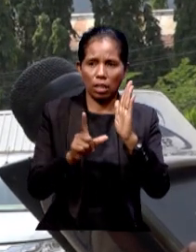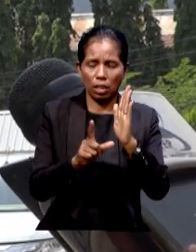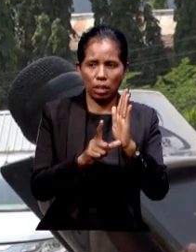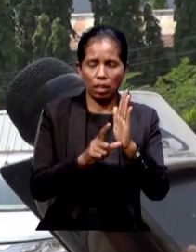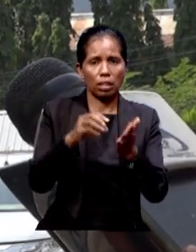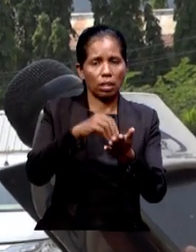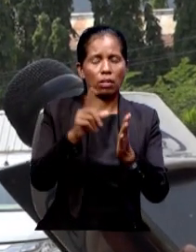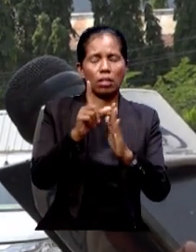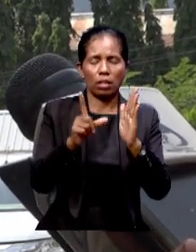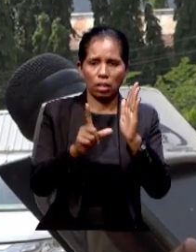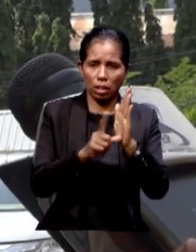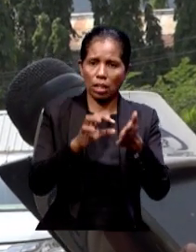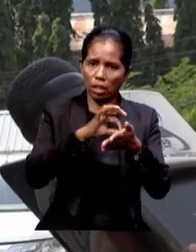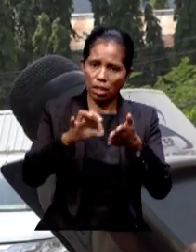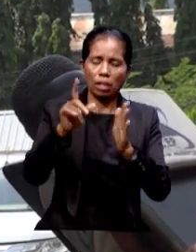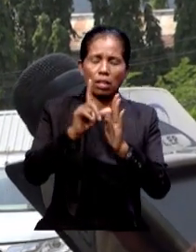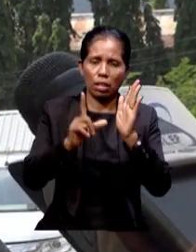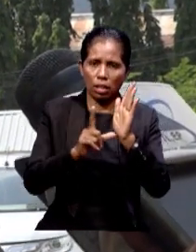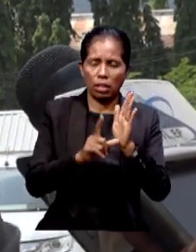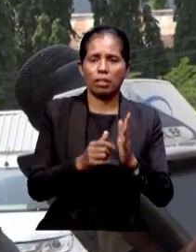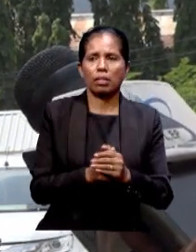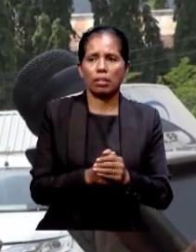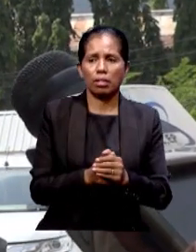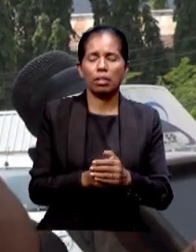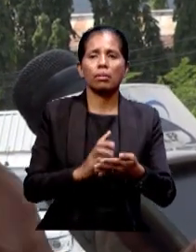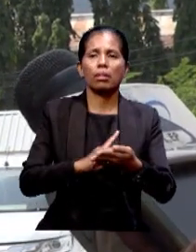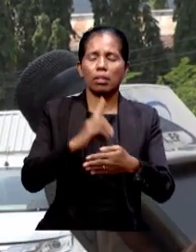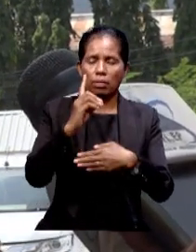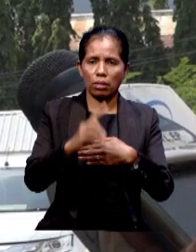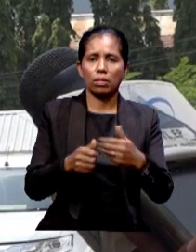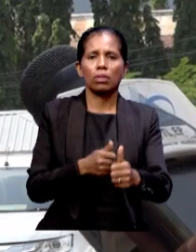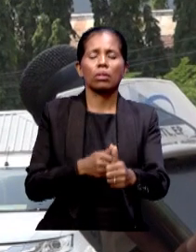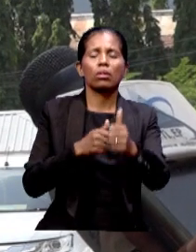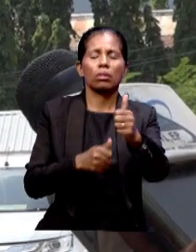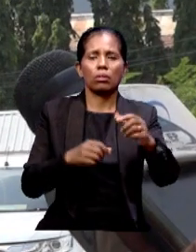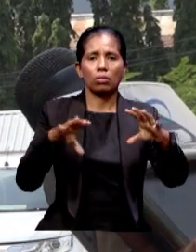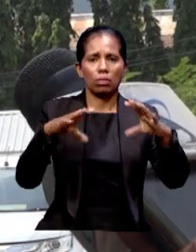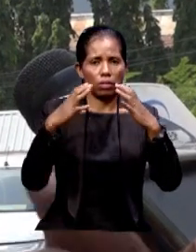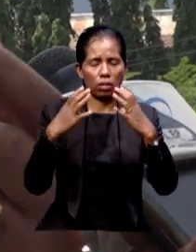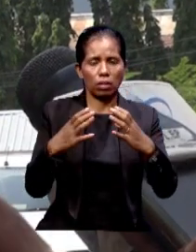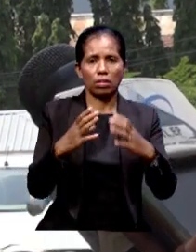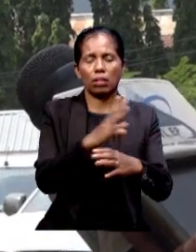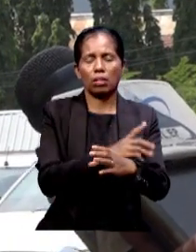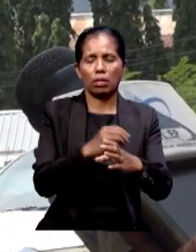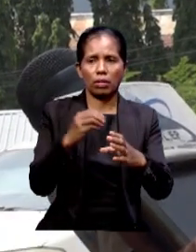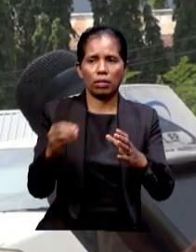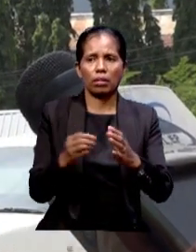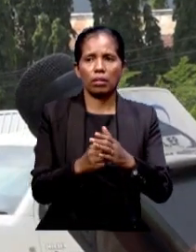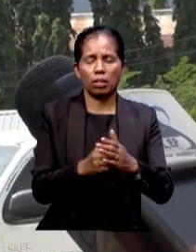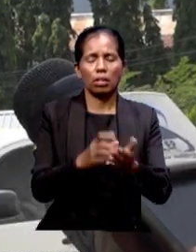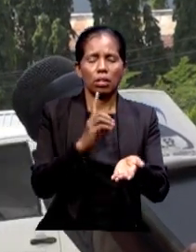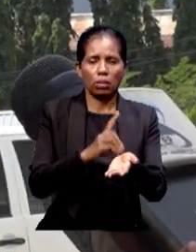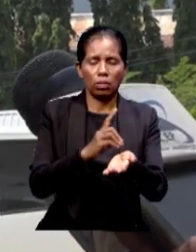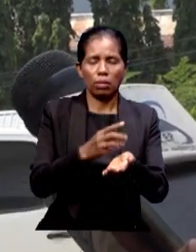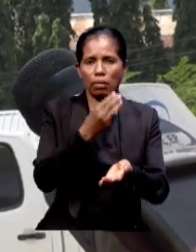hele inang consagra hele inang e depois desenvolve tuir conceito na be ke autor rasing pa Dr. Maria